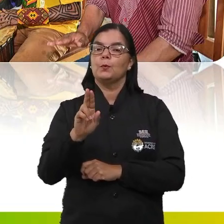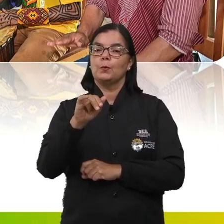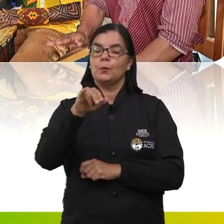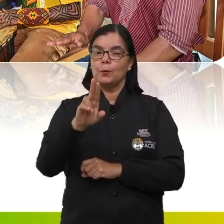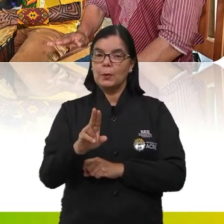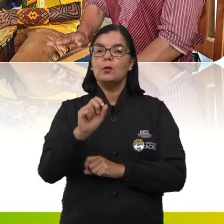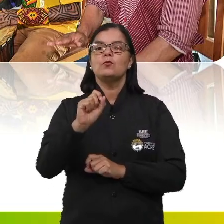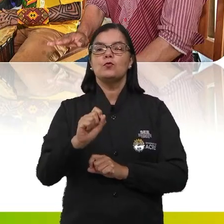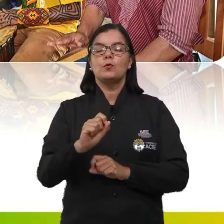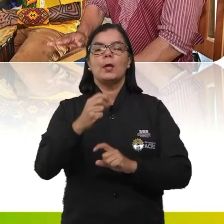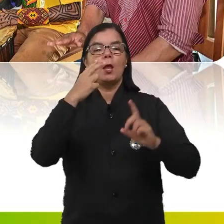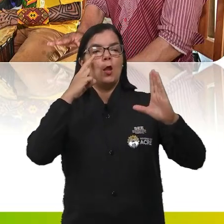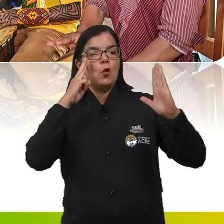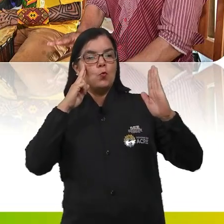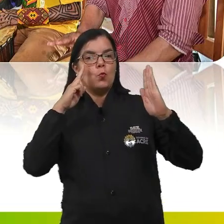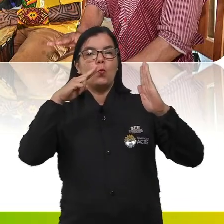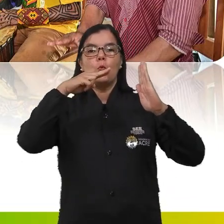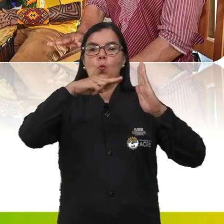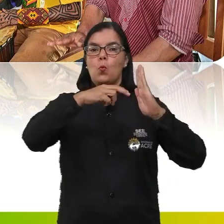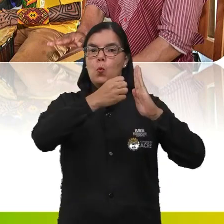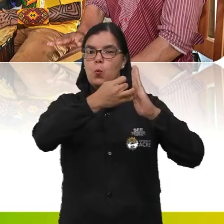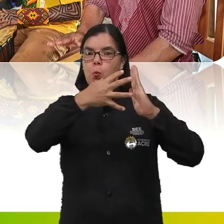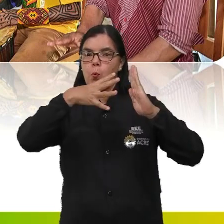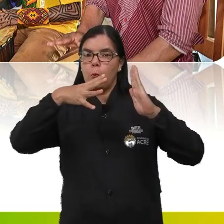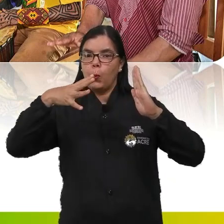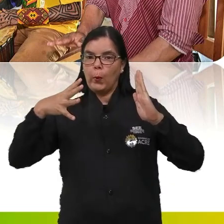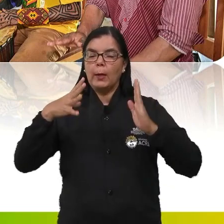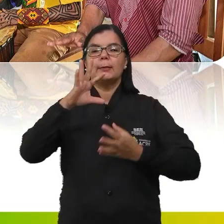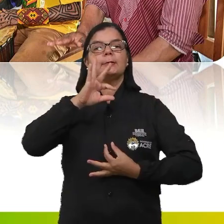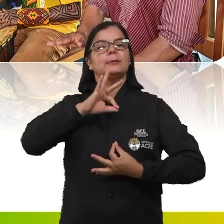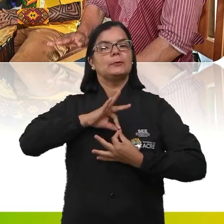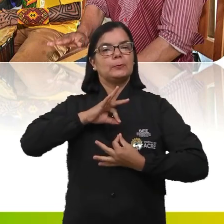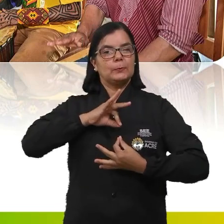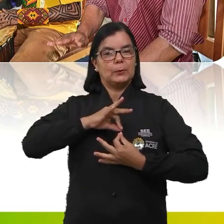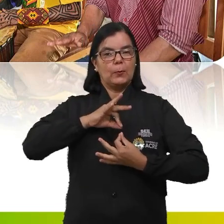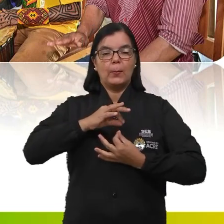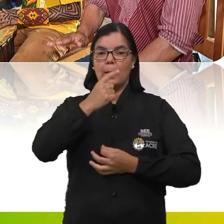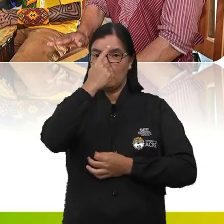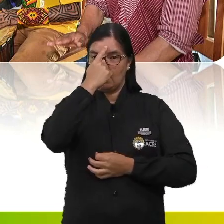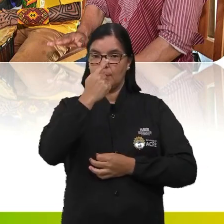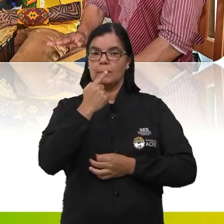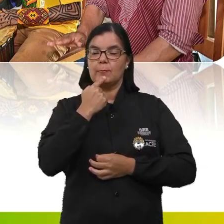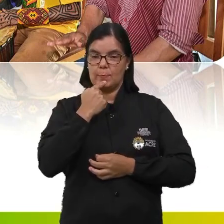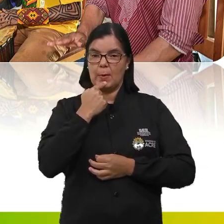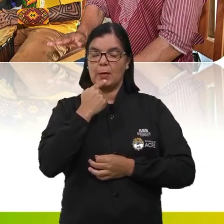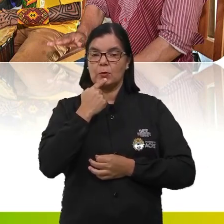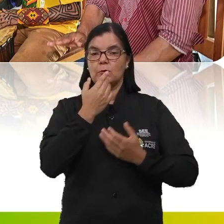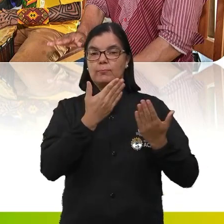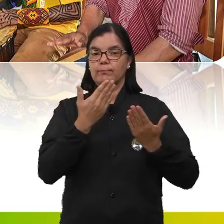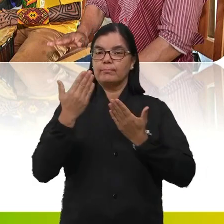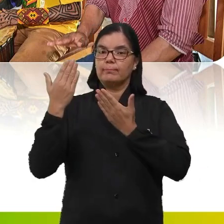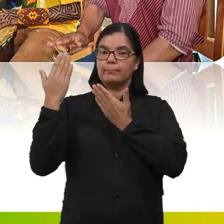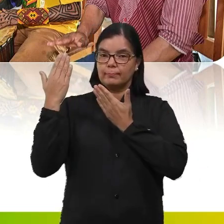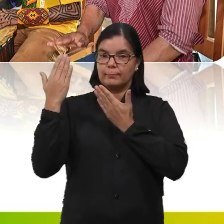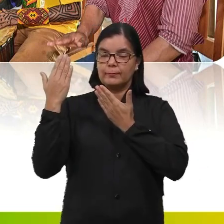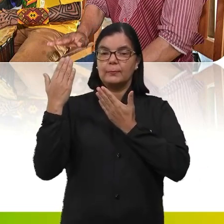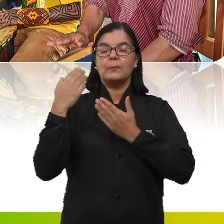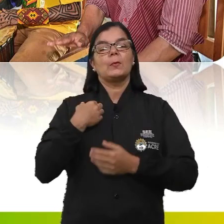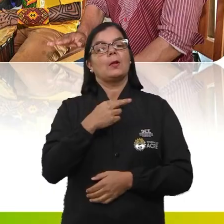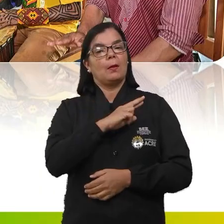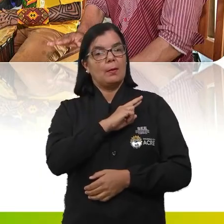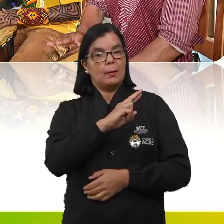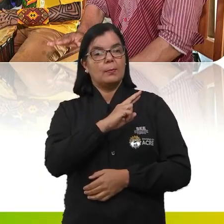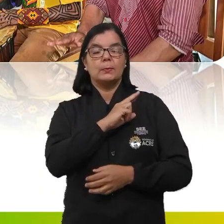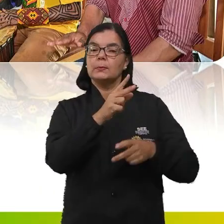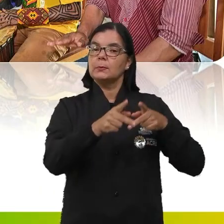da cosmovisão e espiritualidade. Essa imagem que você vê aí à sua direita representa esses